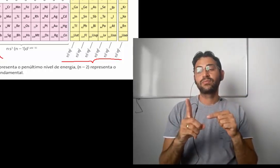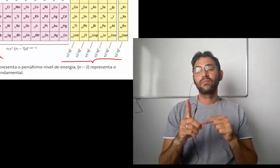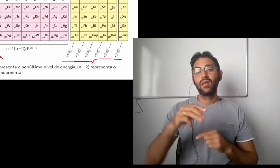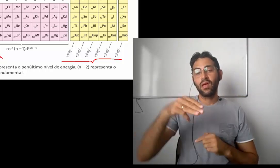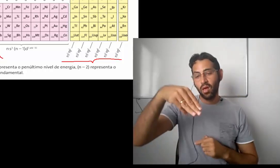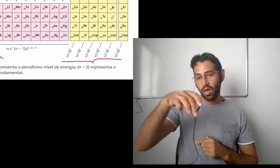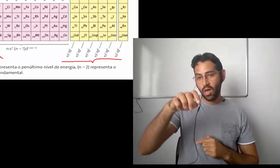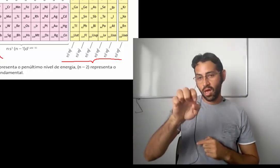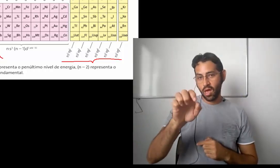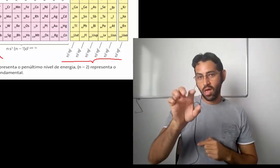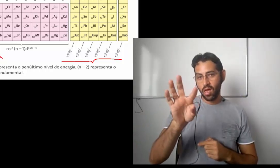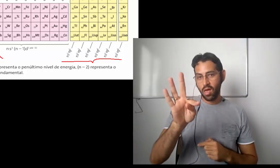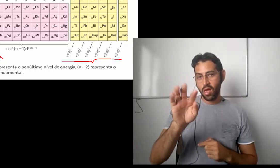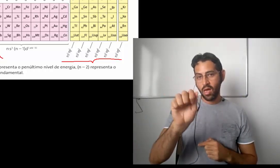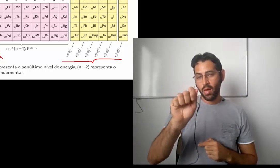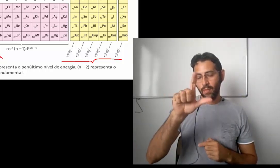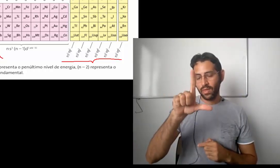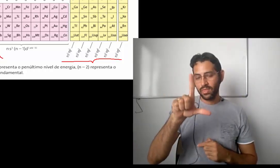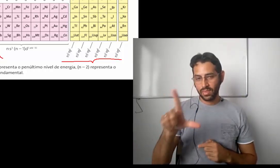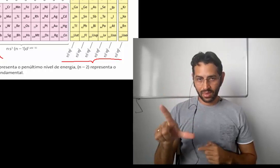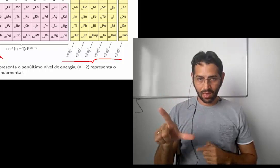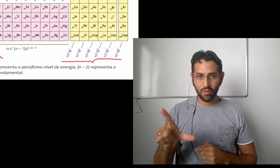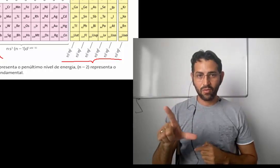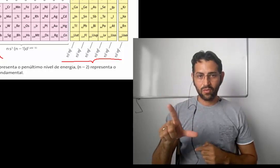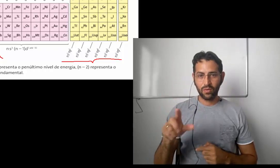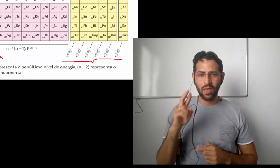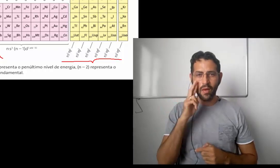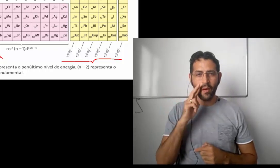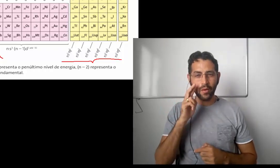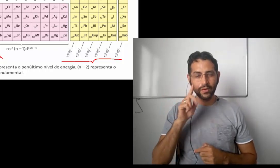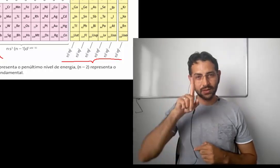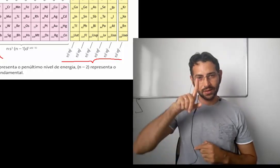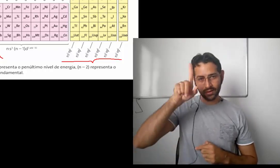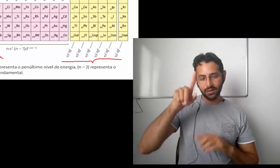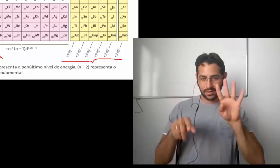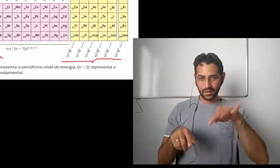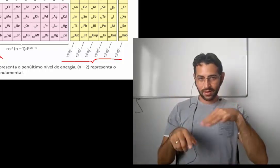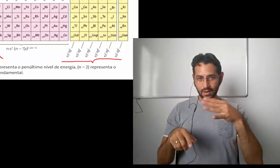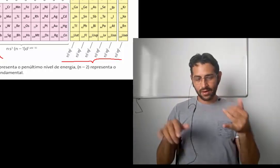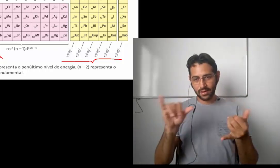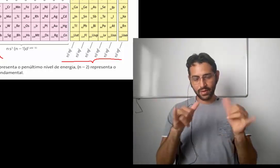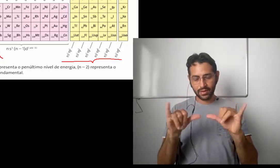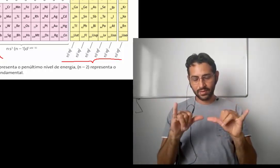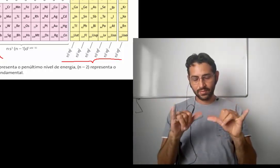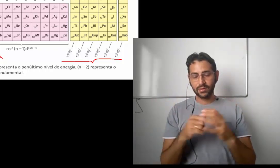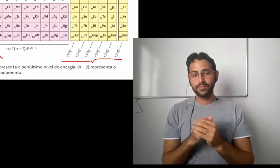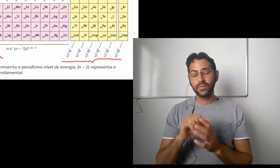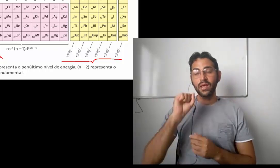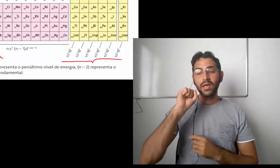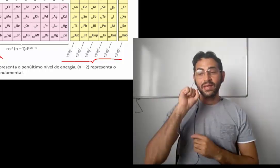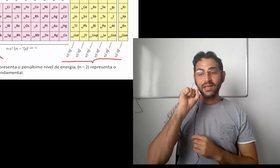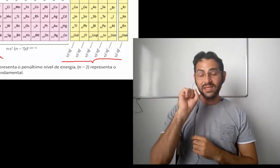D, metal. F. F ele vai cair aqui na transição interna.